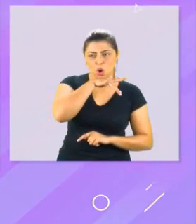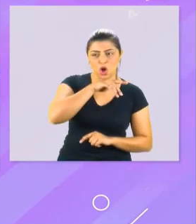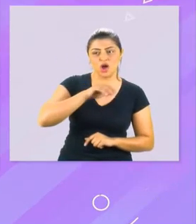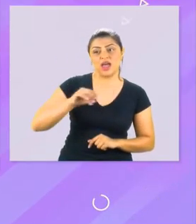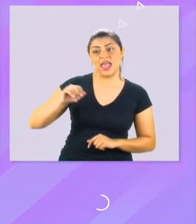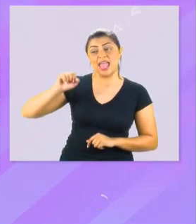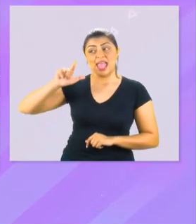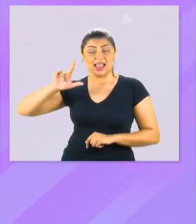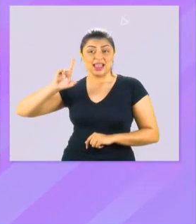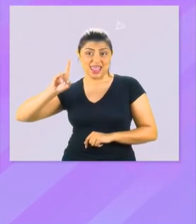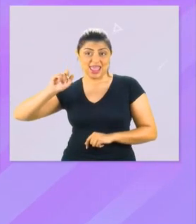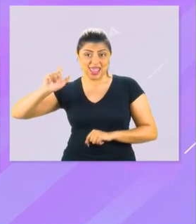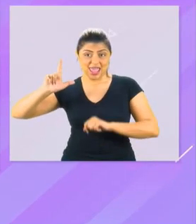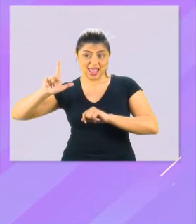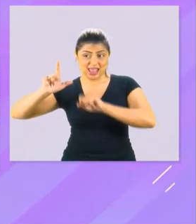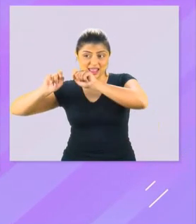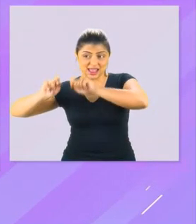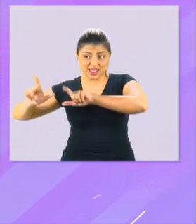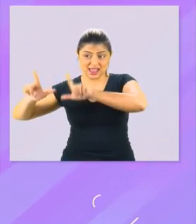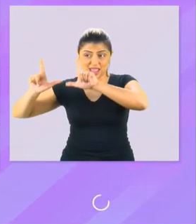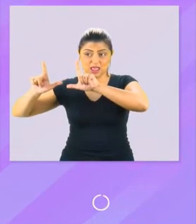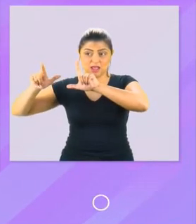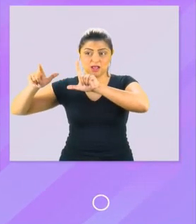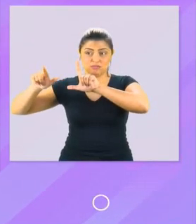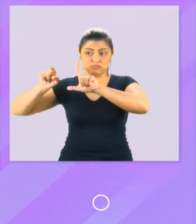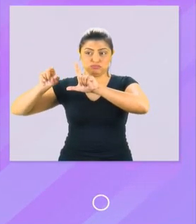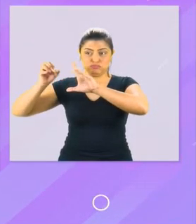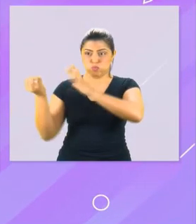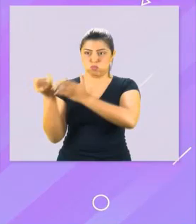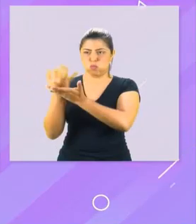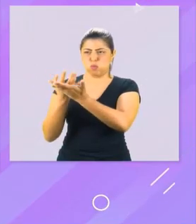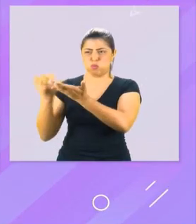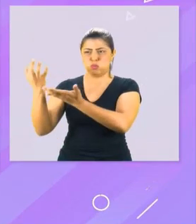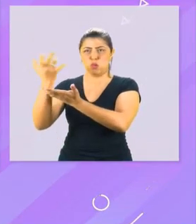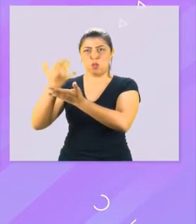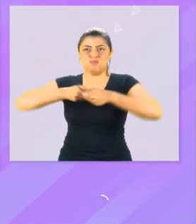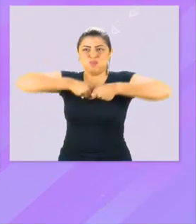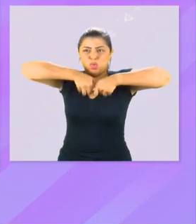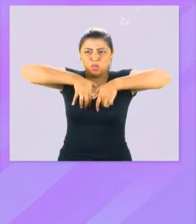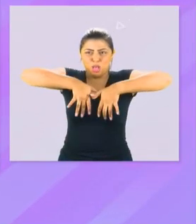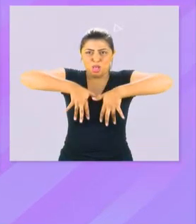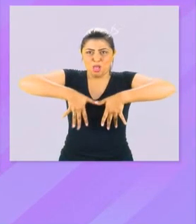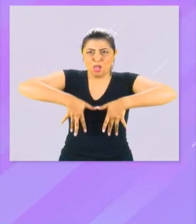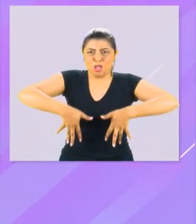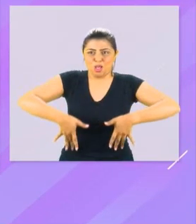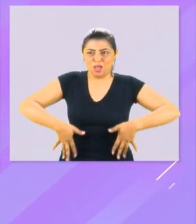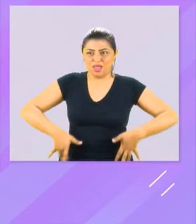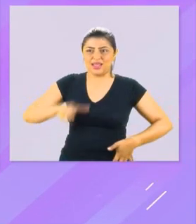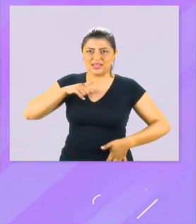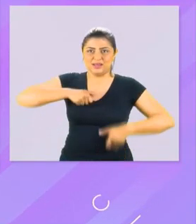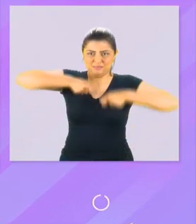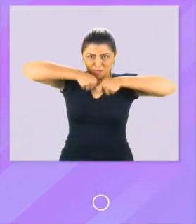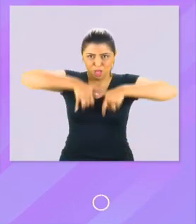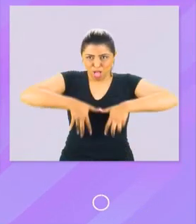ruim. Nós temos, então, aqui o LDL, que está riquíssimo no seu interior de colesterol e triglicérides, porque ele faz o